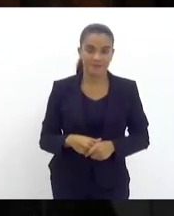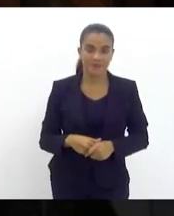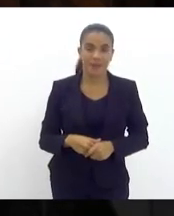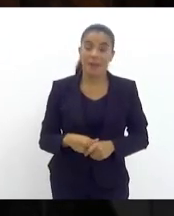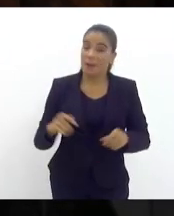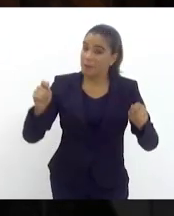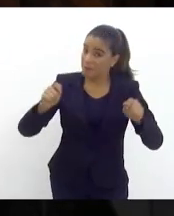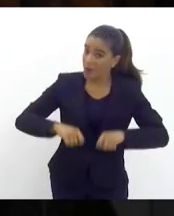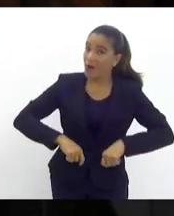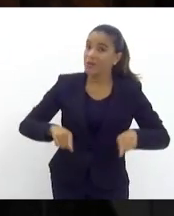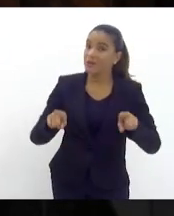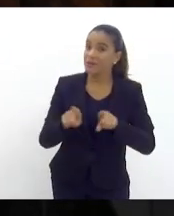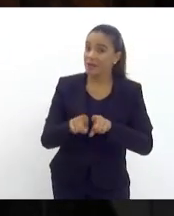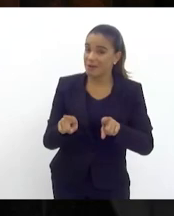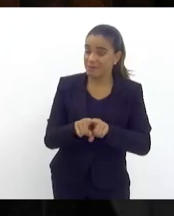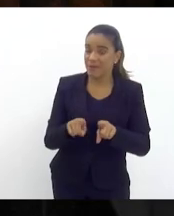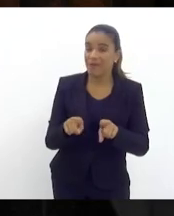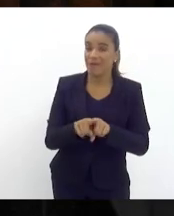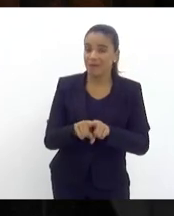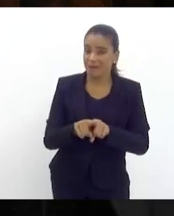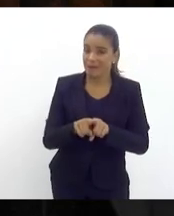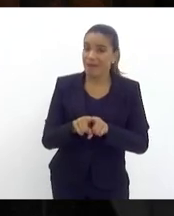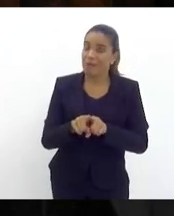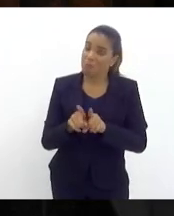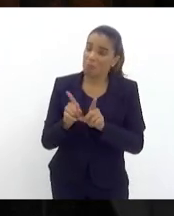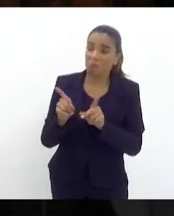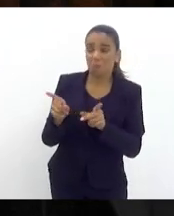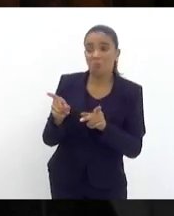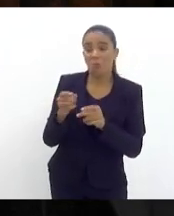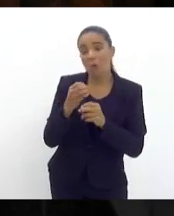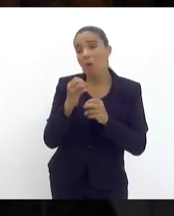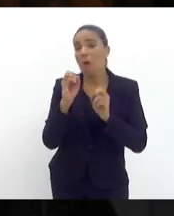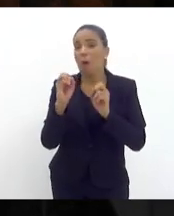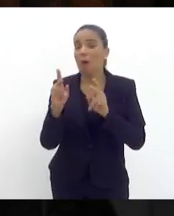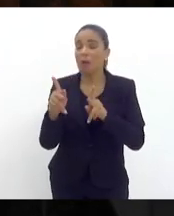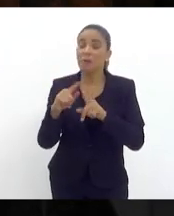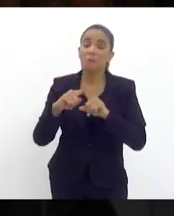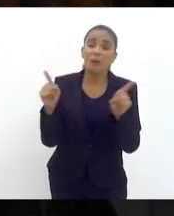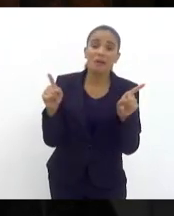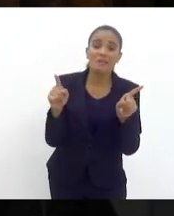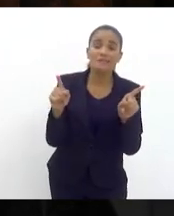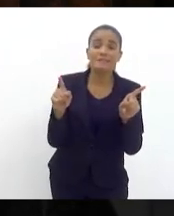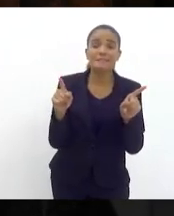que pode haver até a razão numérica mas